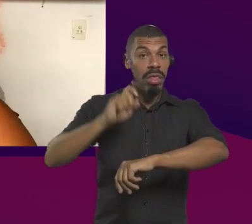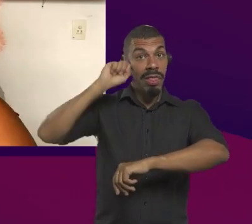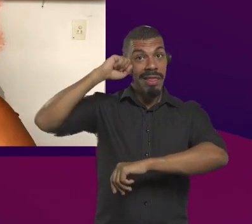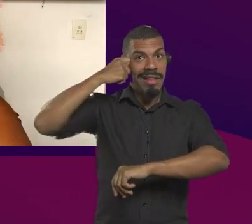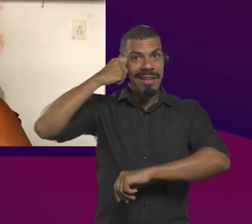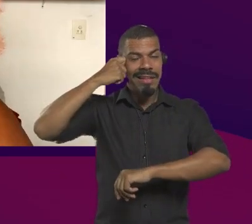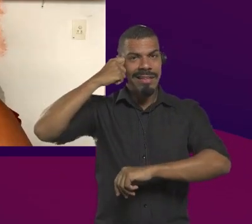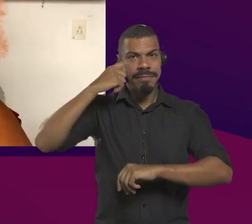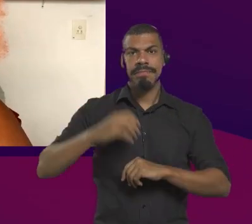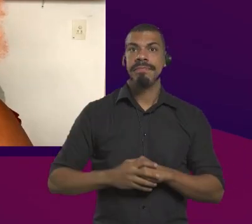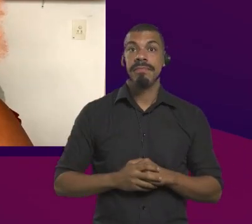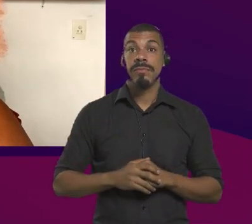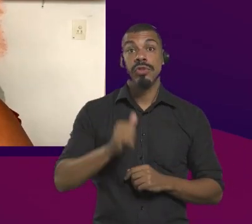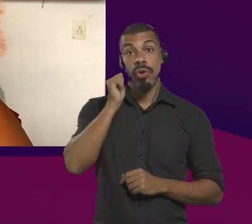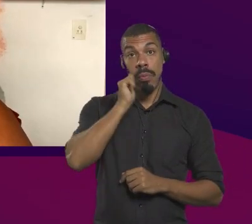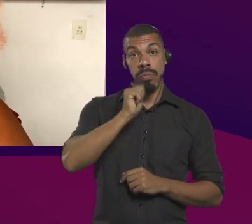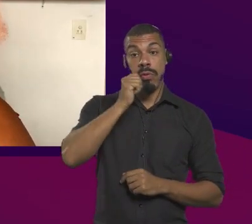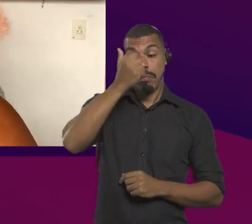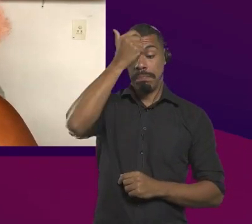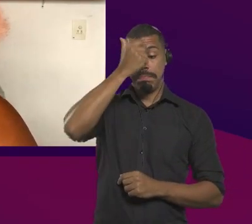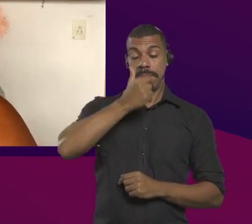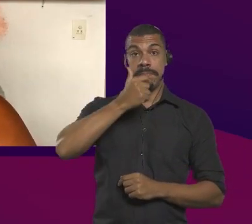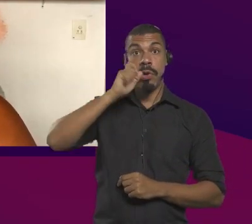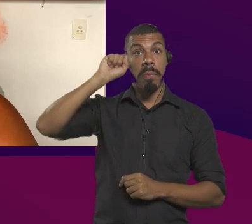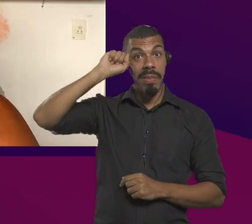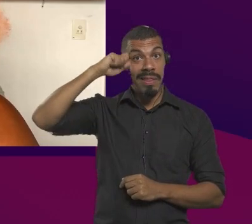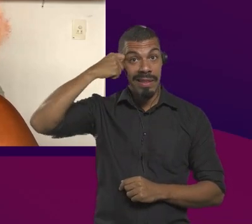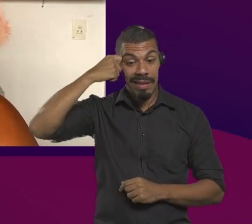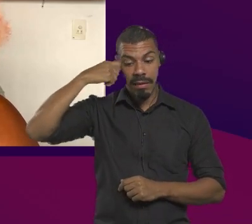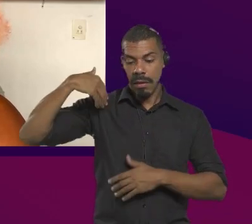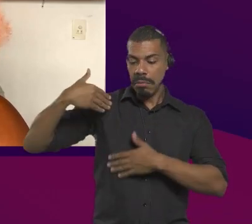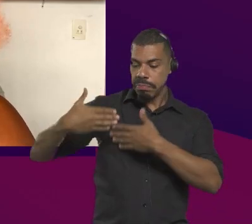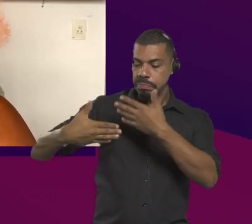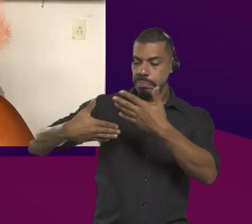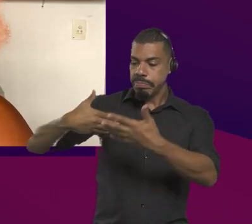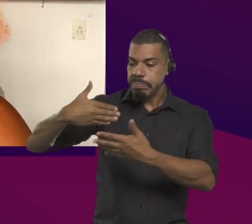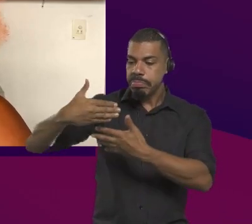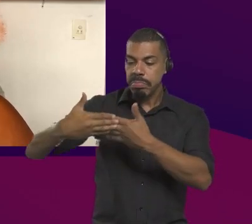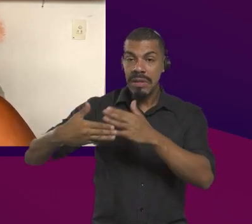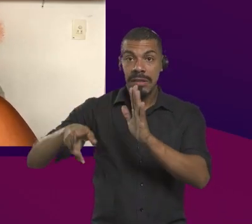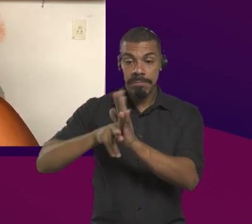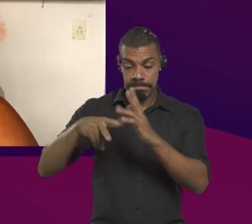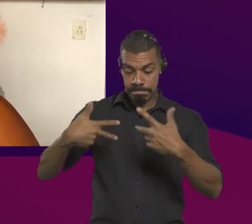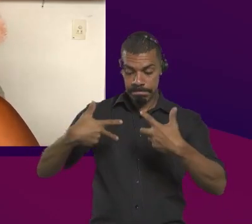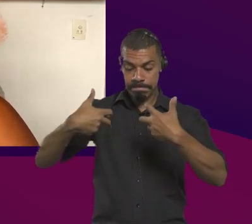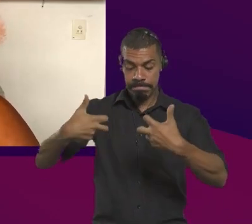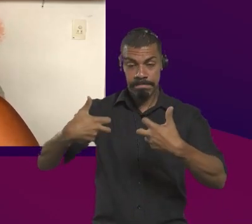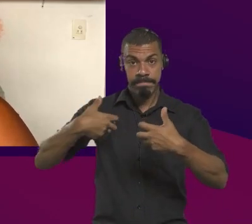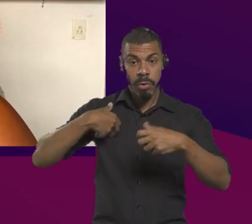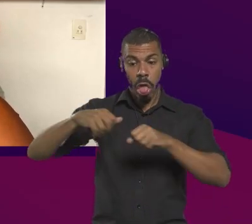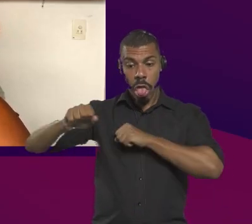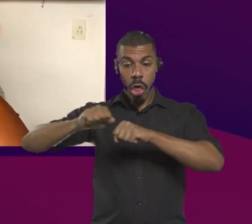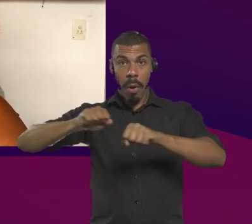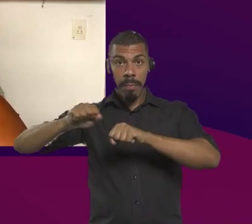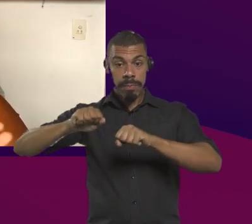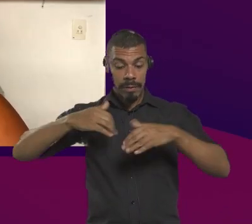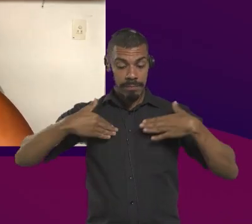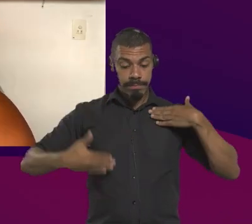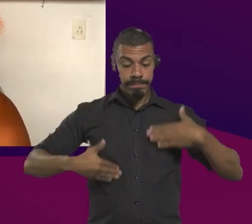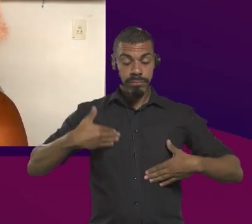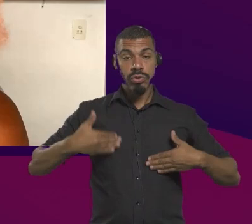meus traços de mulher negra. Então, quando isso foi acontecendo, esse movimento foi acontecendo, eu abracei o meu corpo